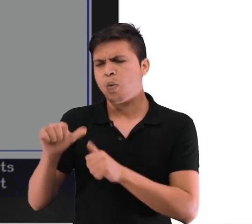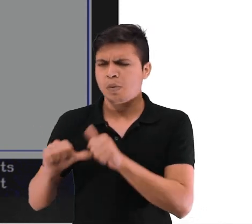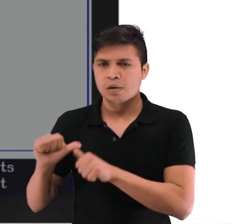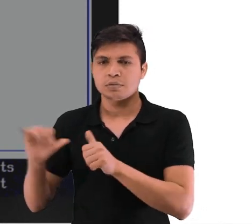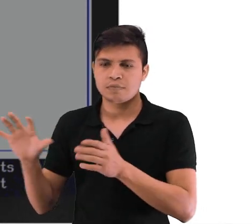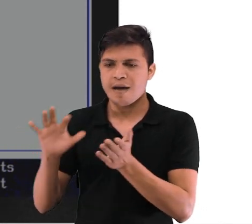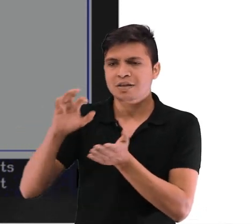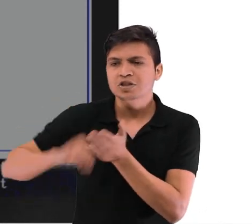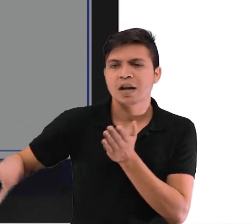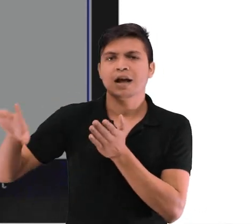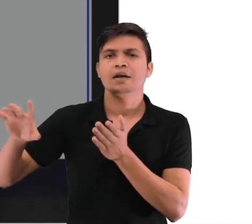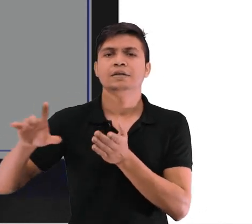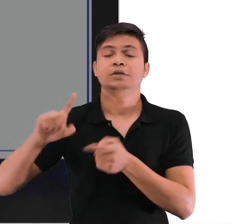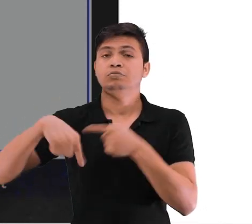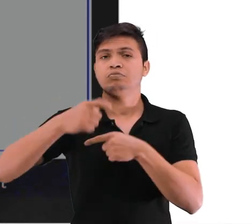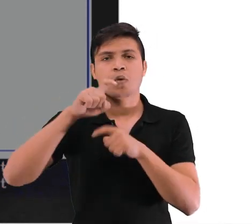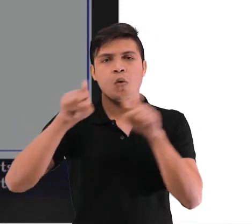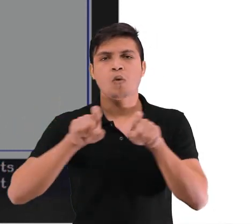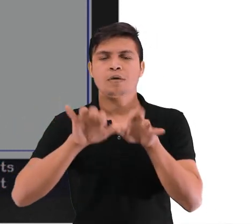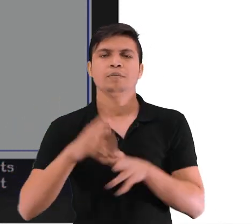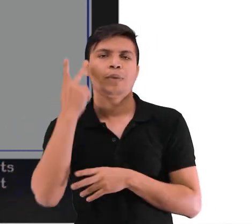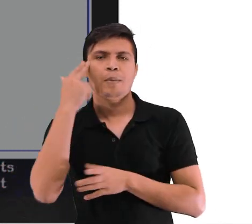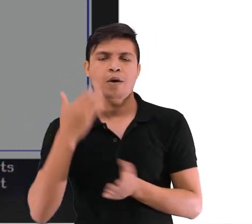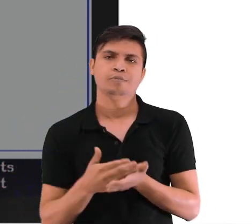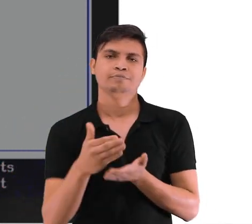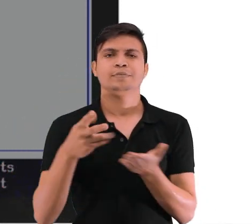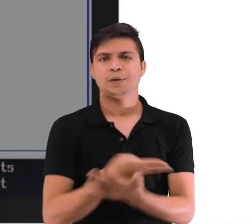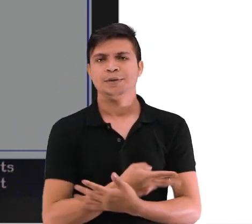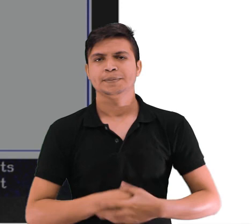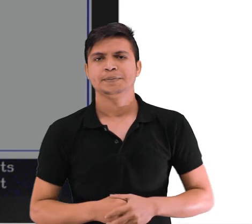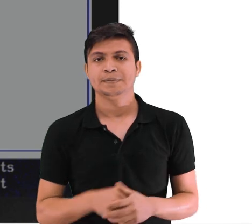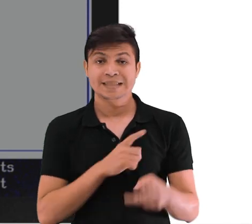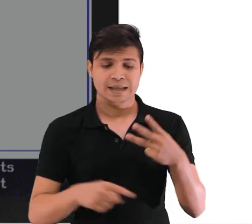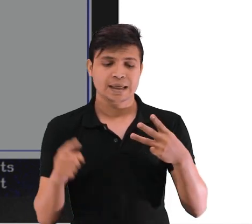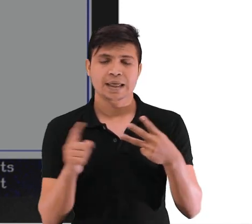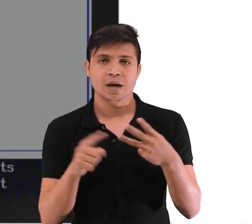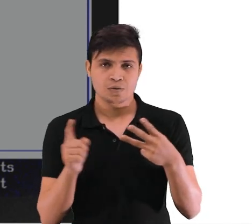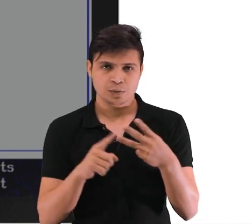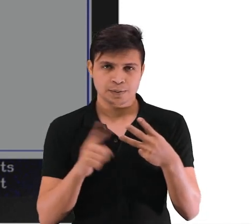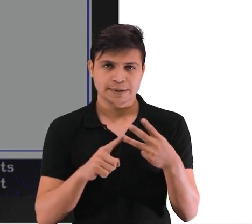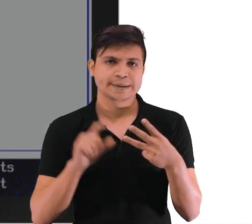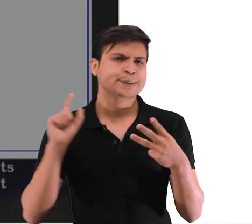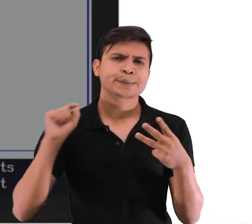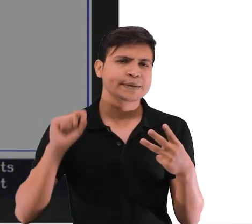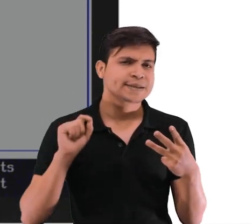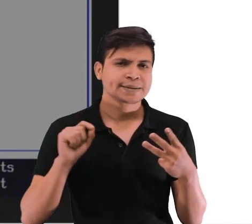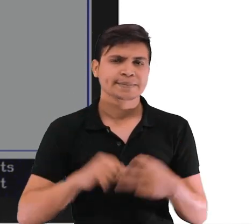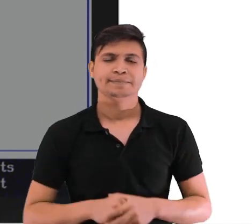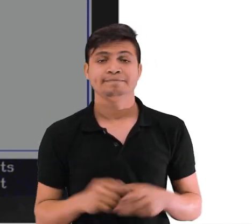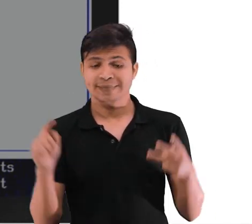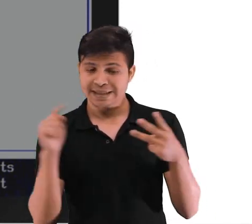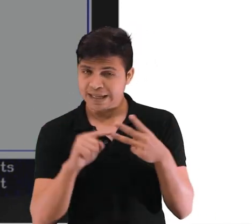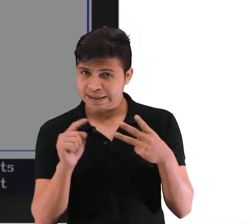computador normalmente. E na última opção, Load Option Defaults, essa opção